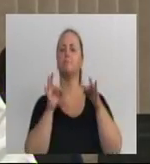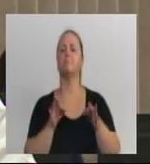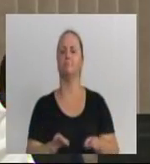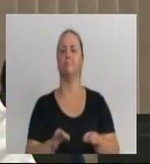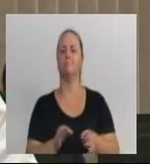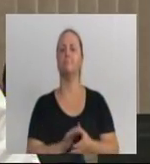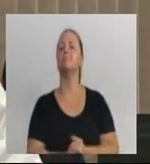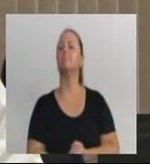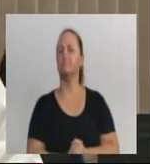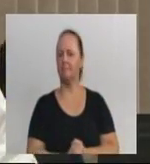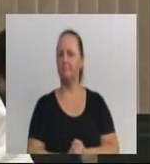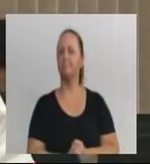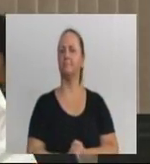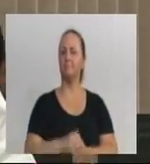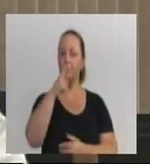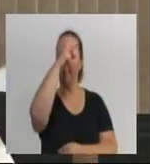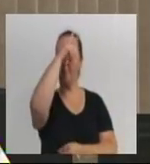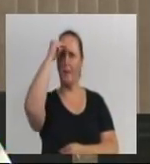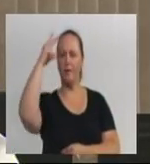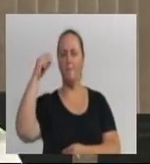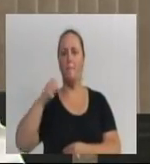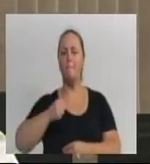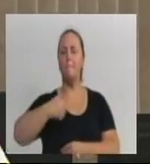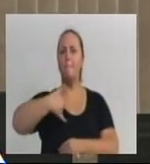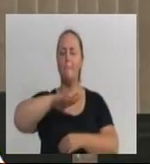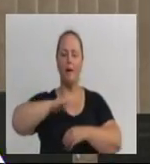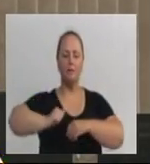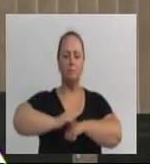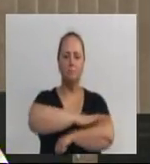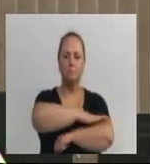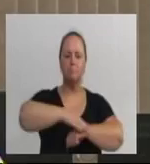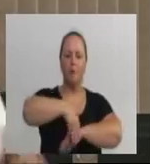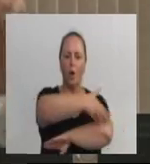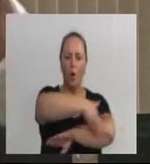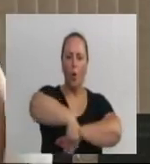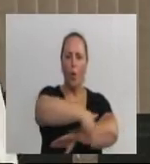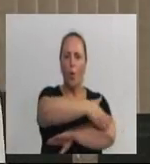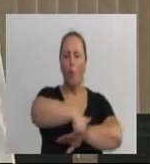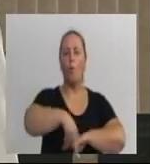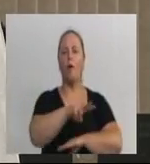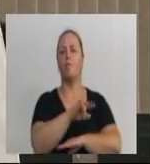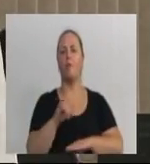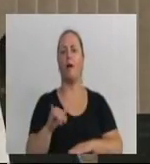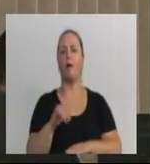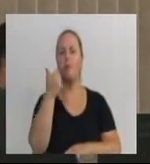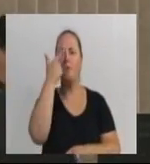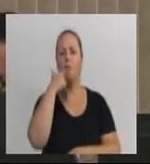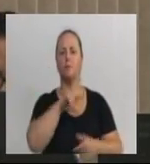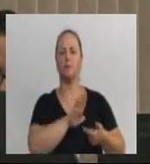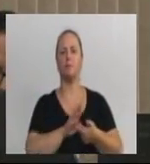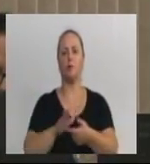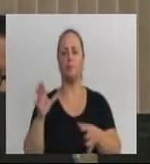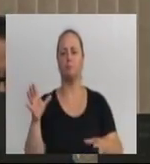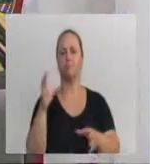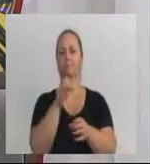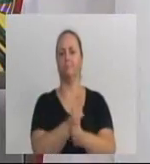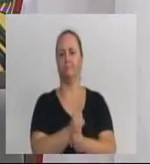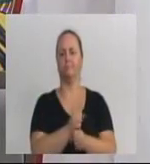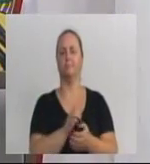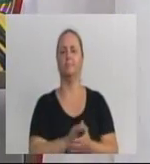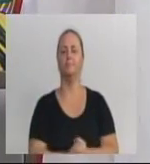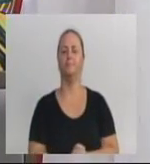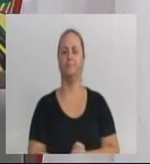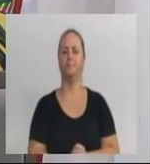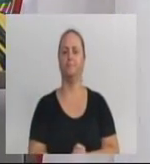mais calçou ruas em Blumenau no sistema Mutirão. Parabéns pela lembrança do assunto. Obrigado. Muito obrigado pelo